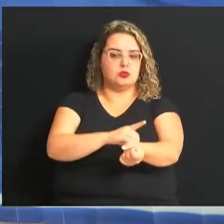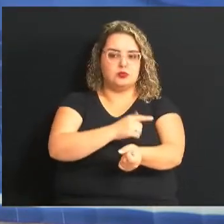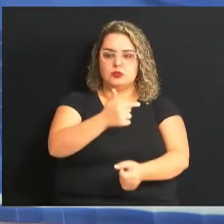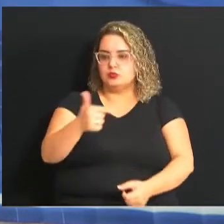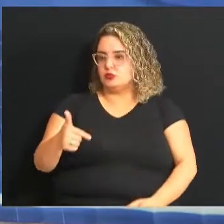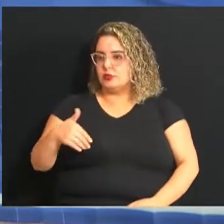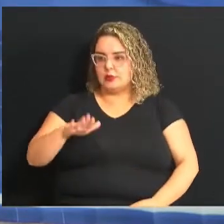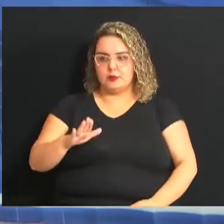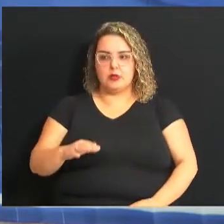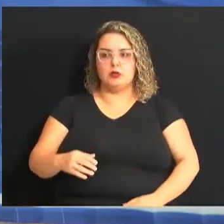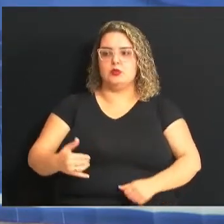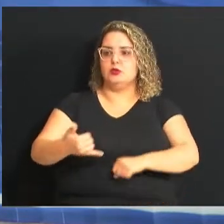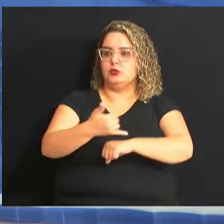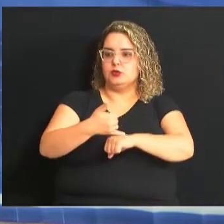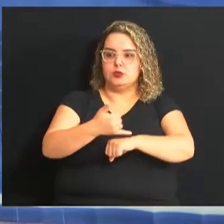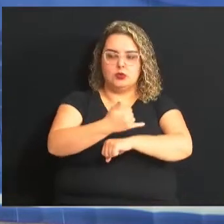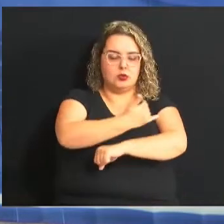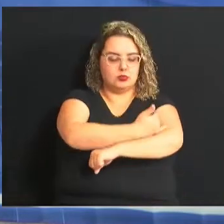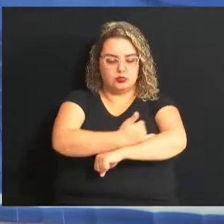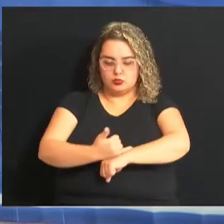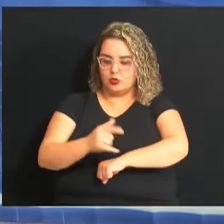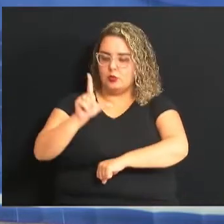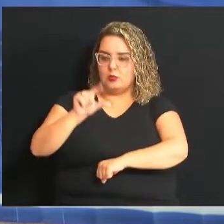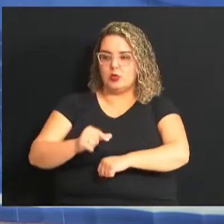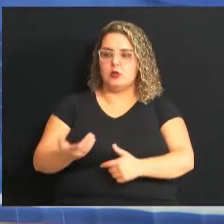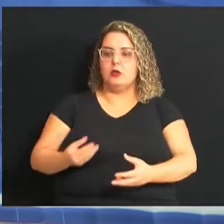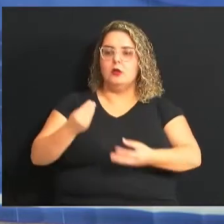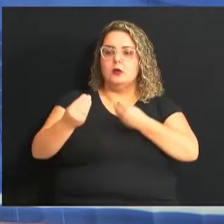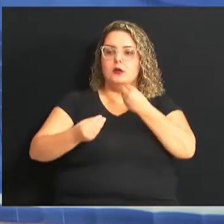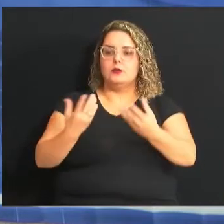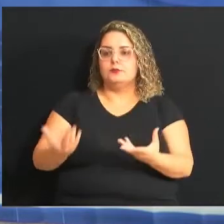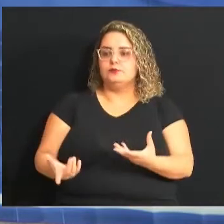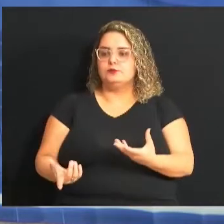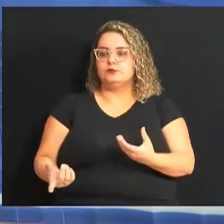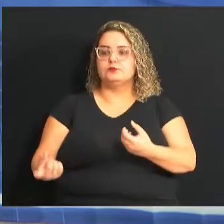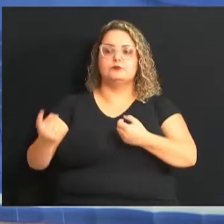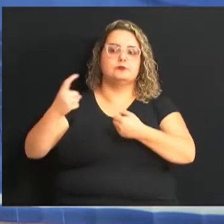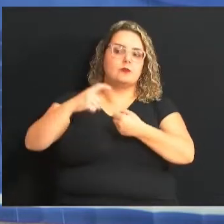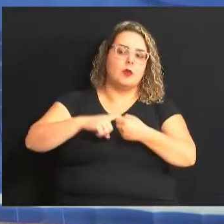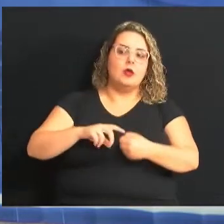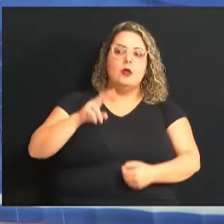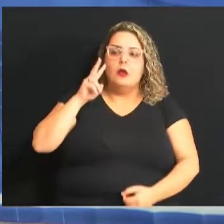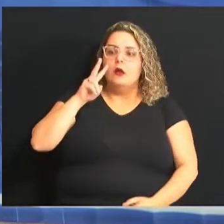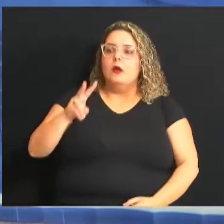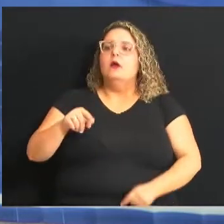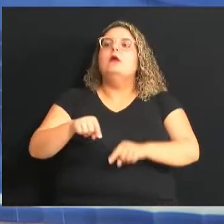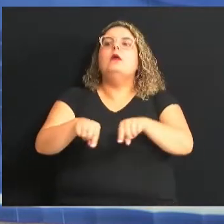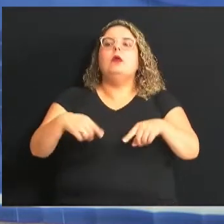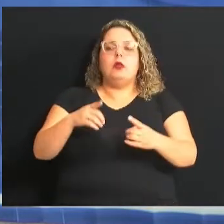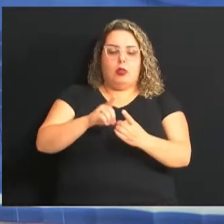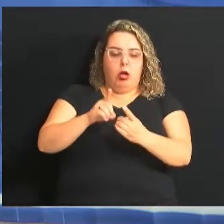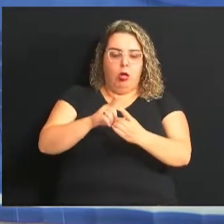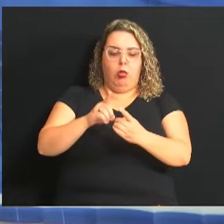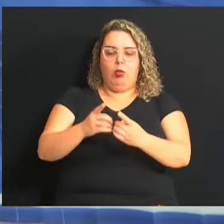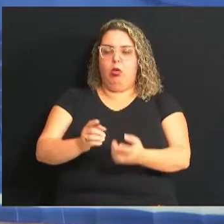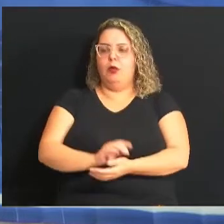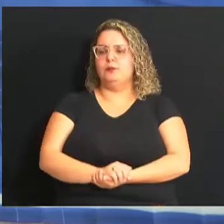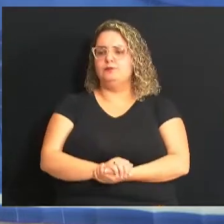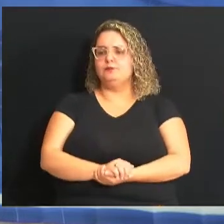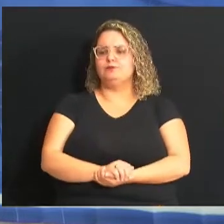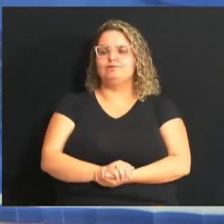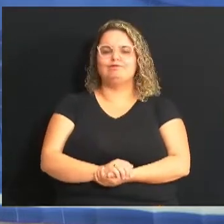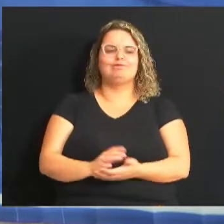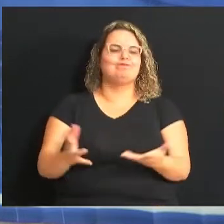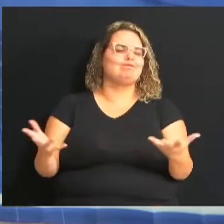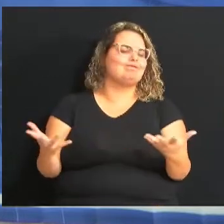o colesterol também já baixou. Como que é esse retorno que o senhor vê aí no seu consultório? É uma